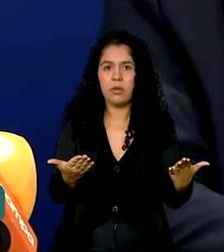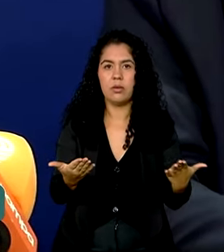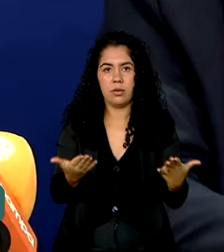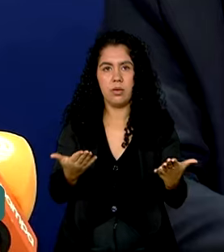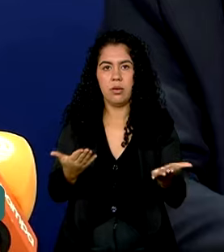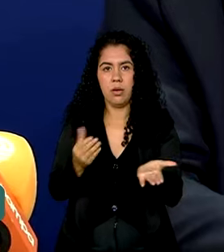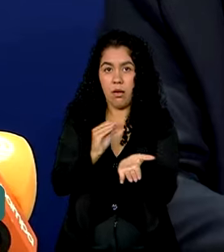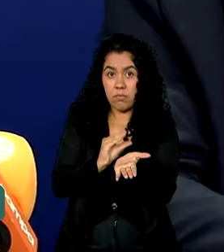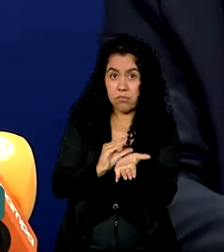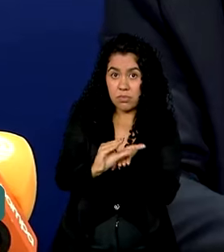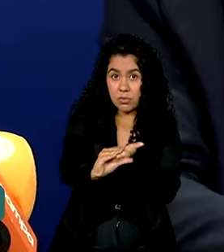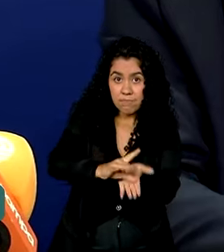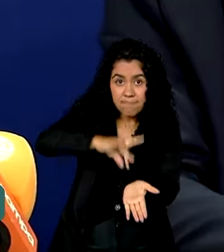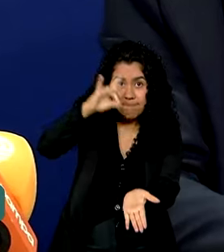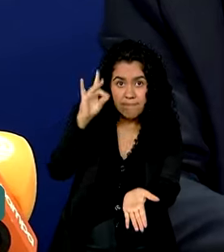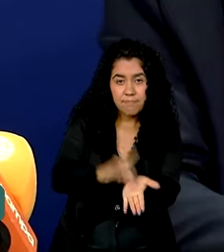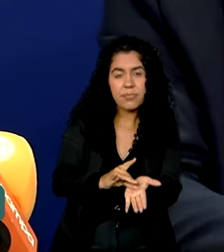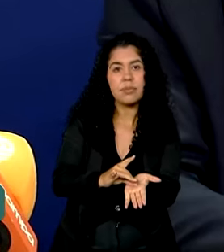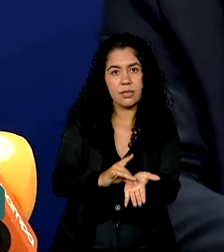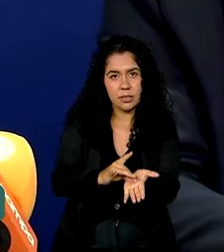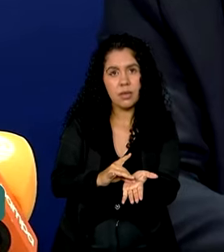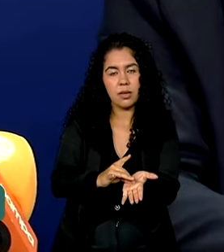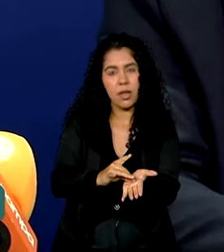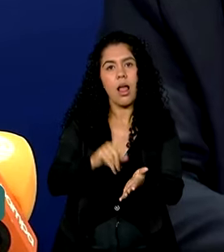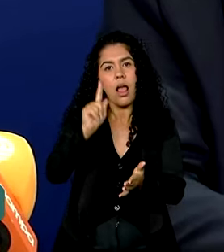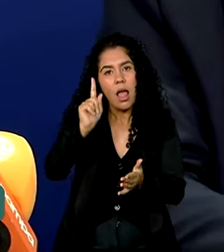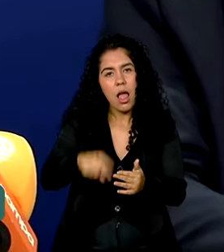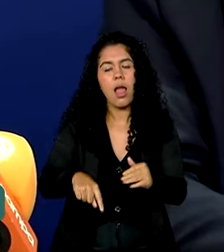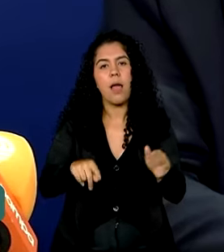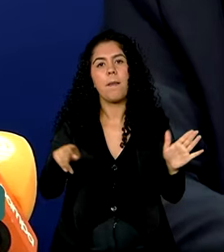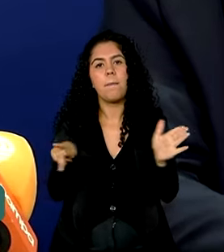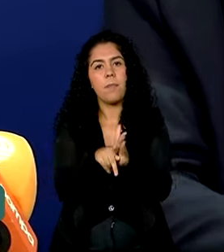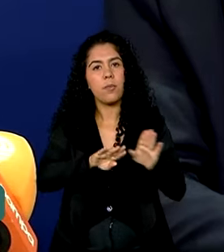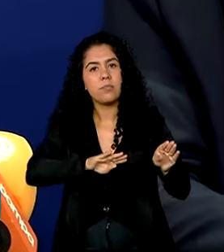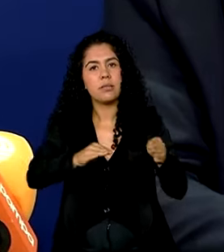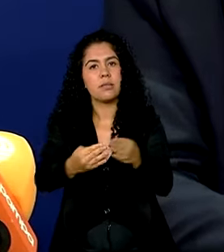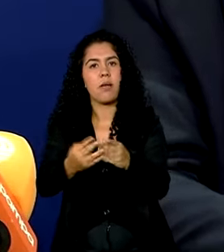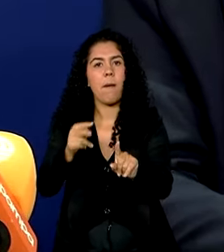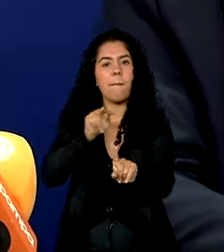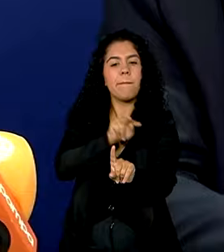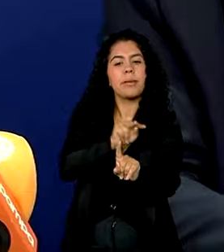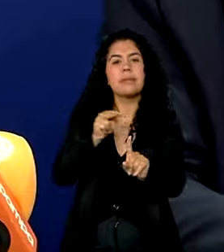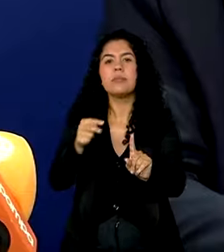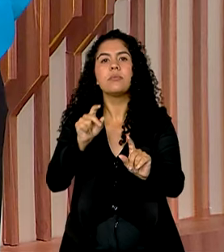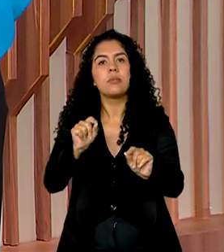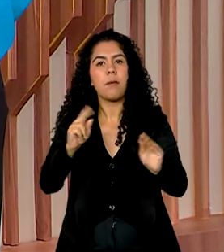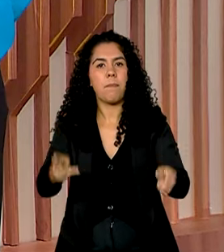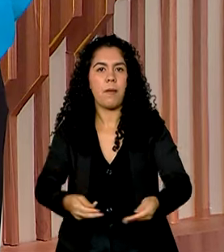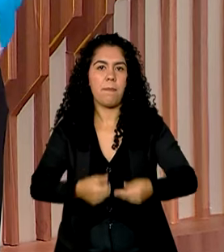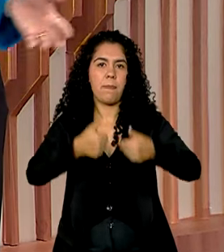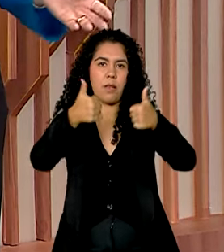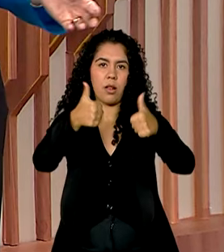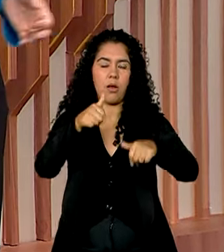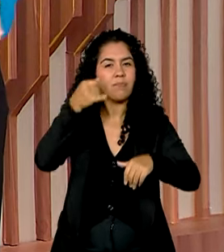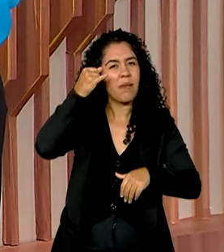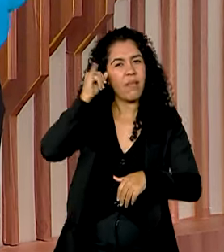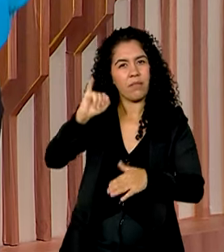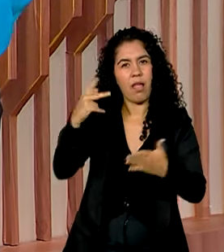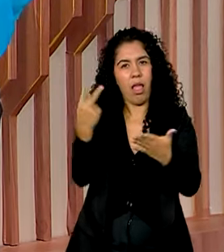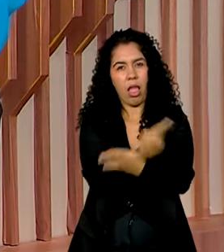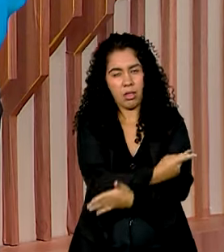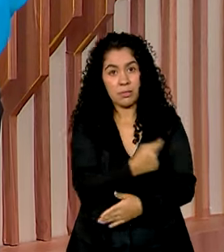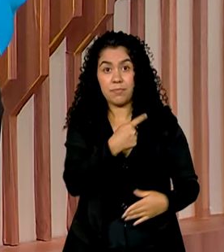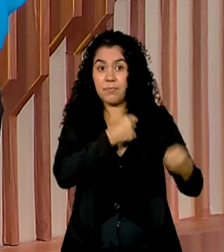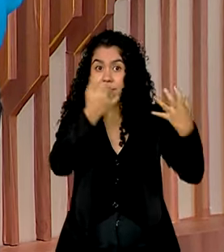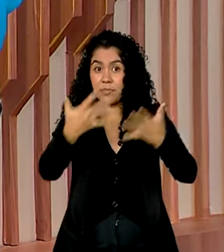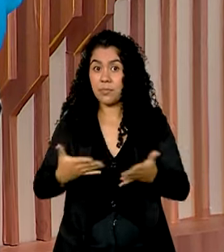contribuição efetiva que nós vamos dar em perspectiva para garantir uma melhor prevenção. Segunda-feira é